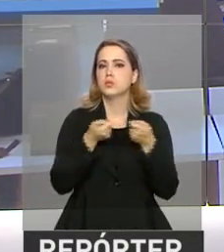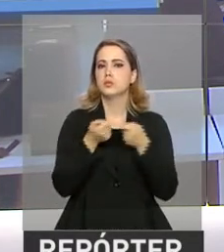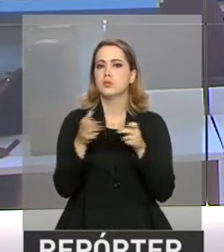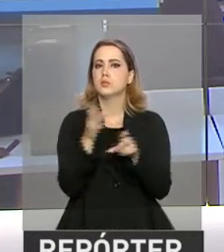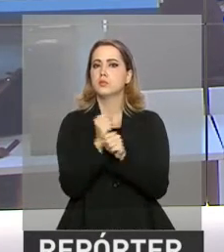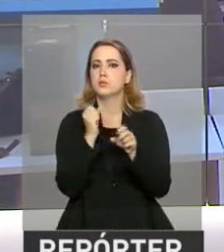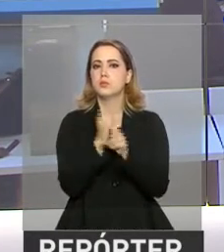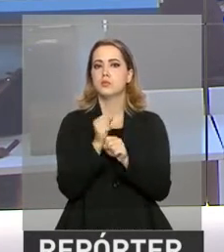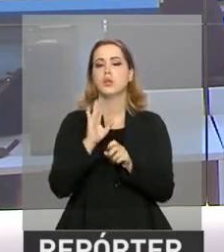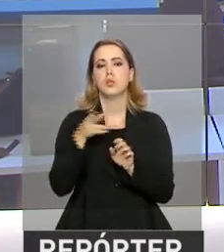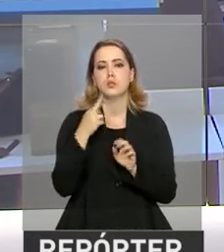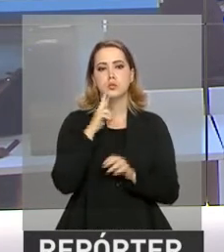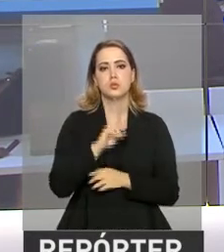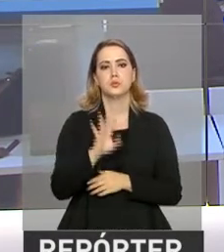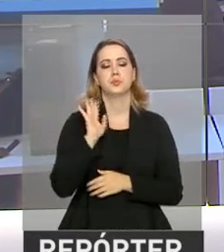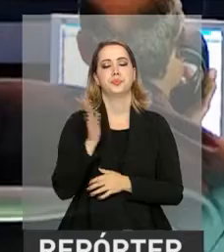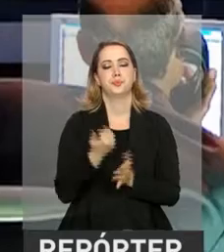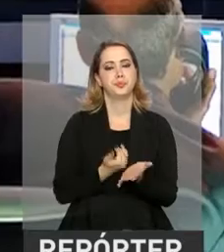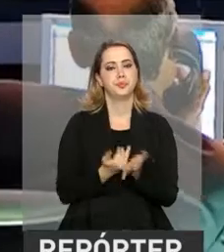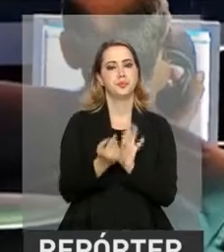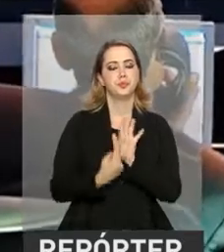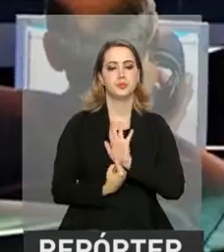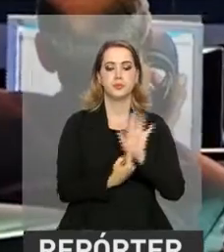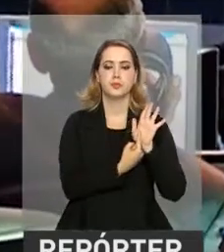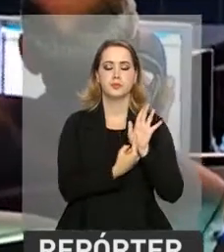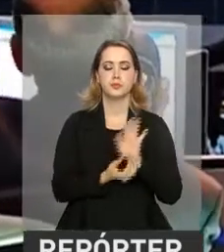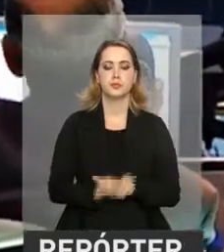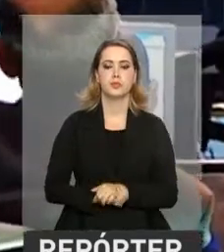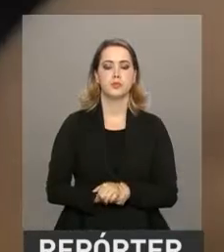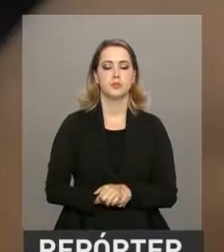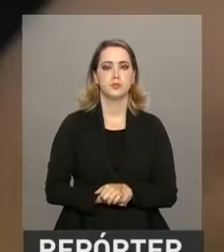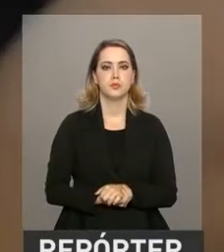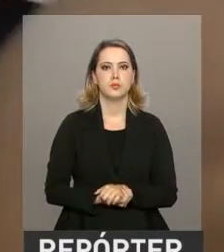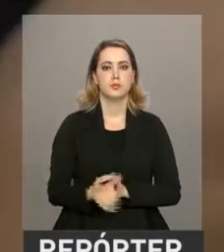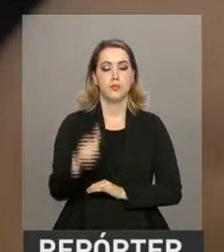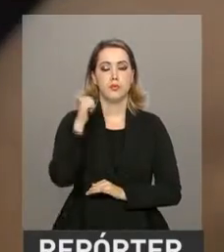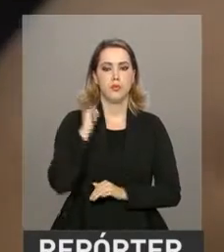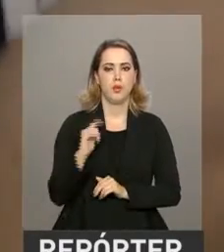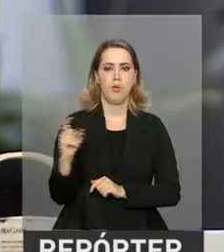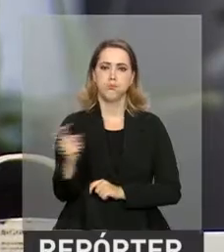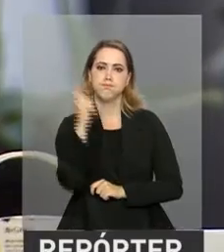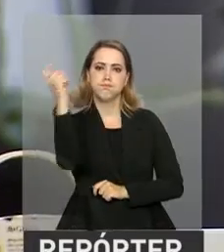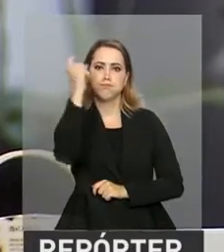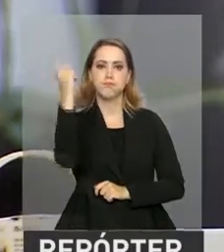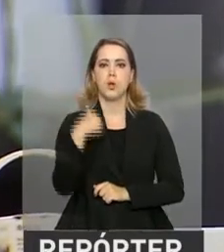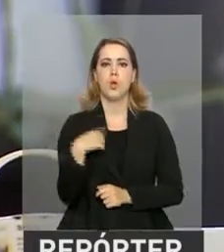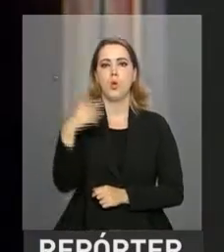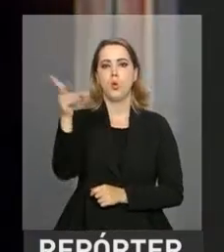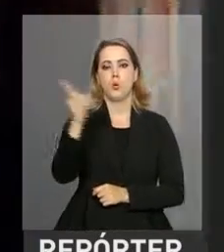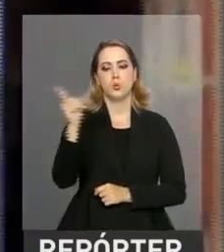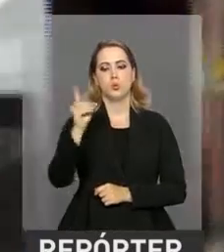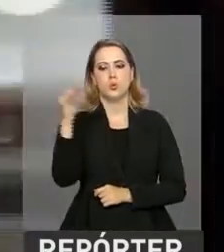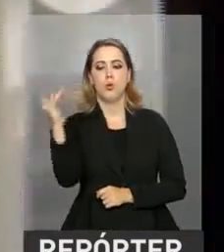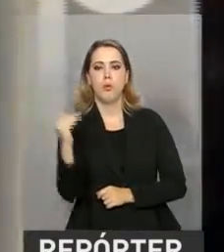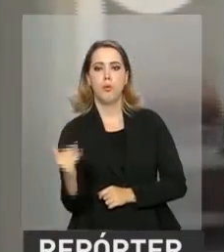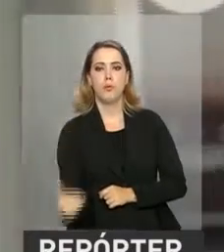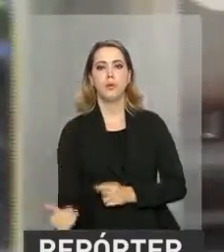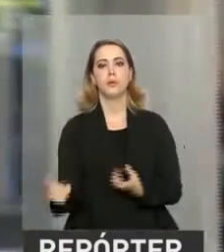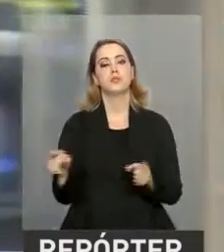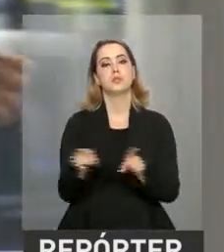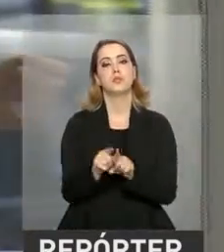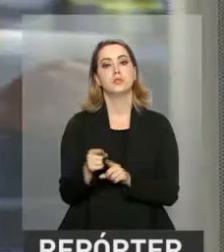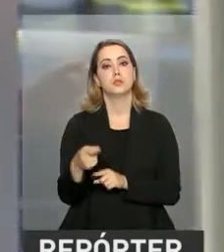resultados já começam a aparecer bolsas em alta dólar em queda confiança de empresários e consumidores